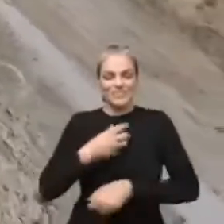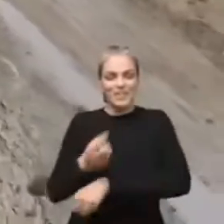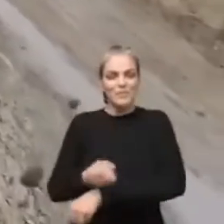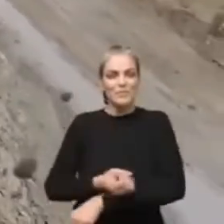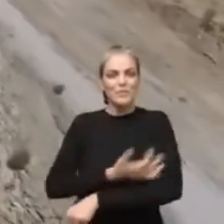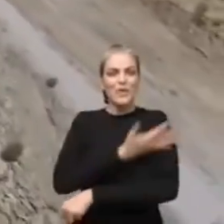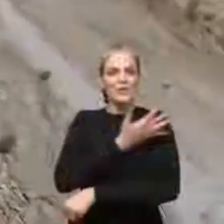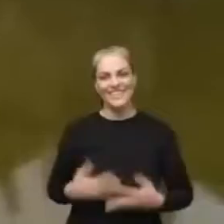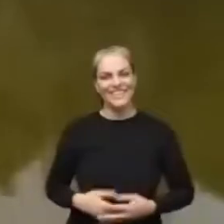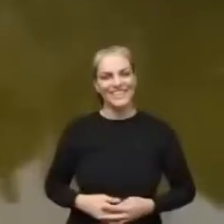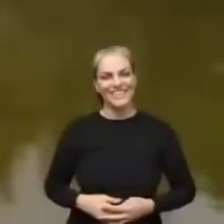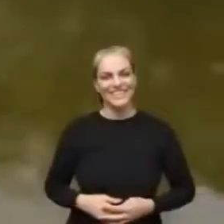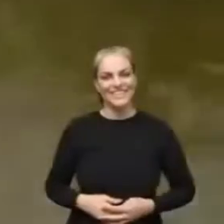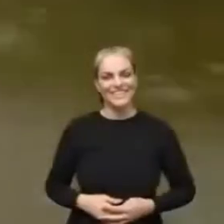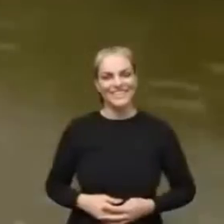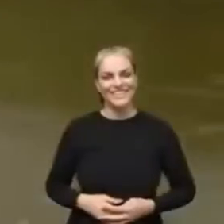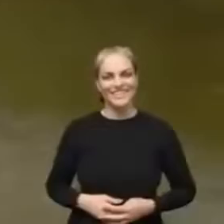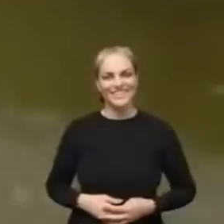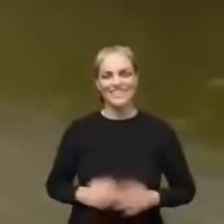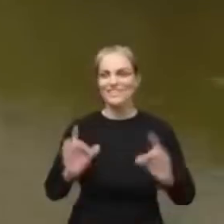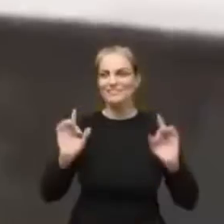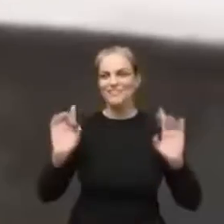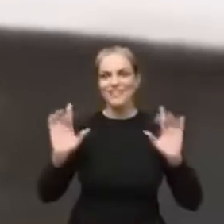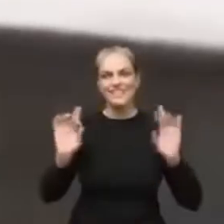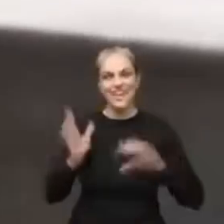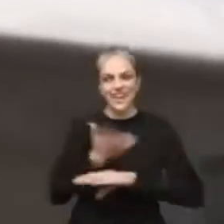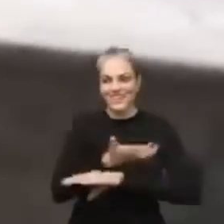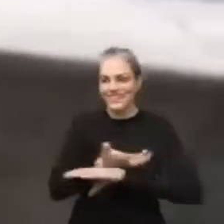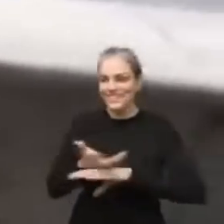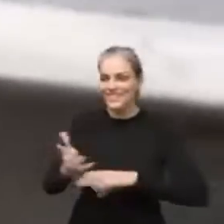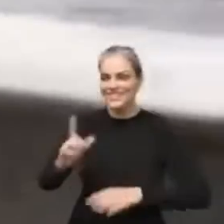Pra terminar, eu te